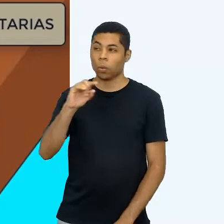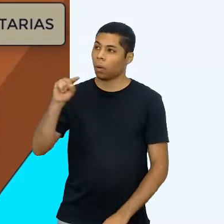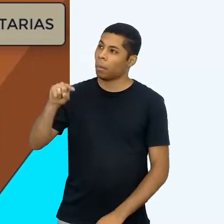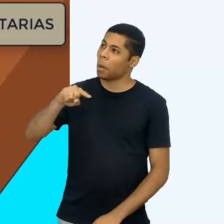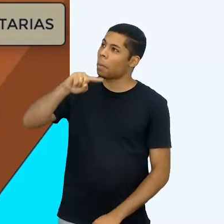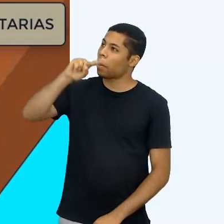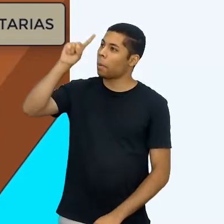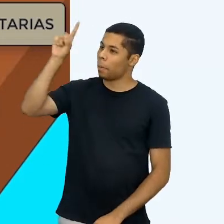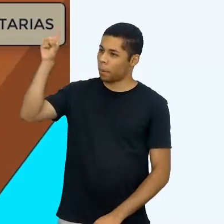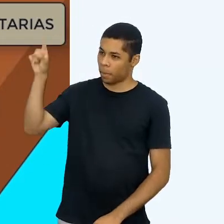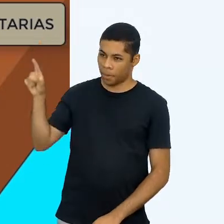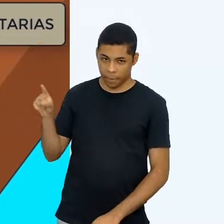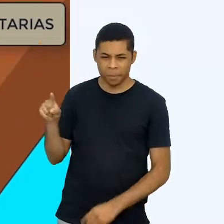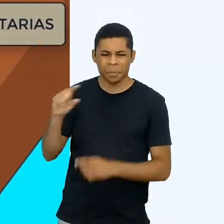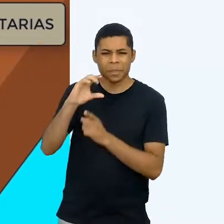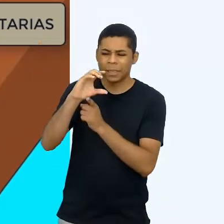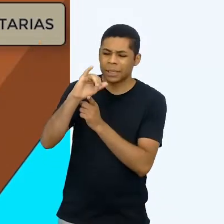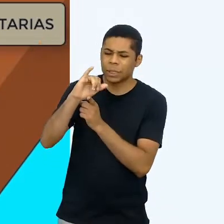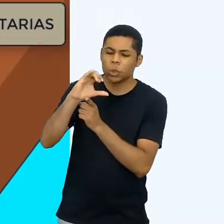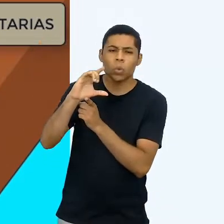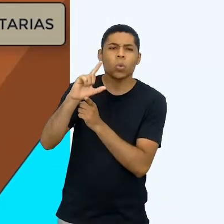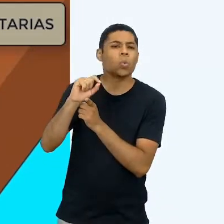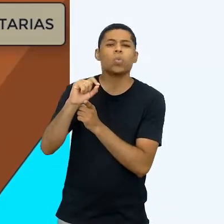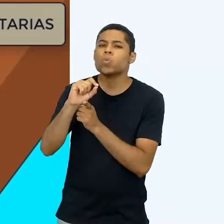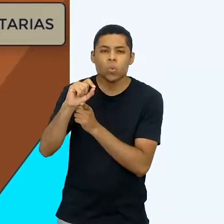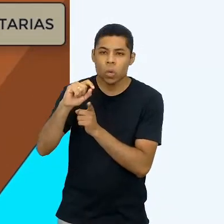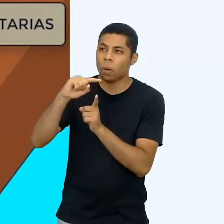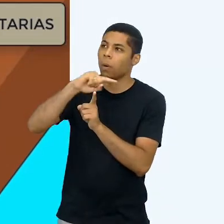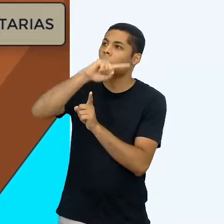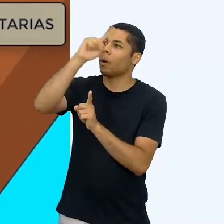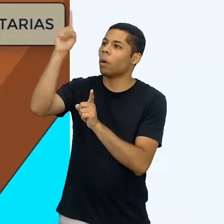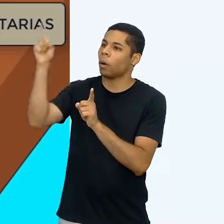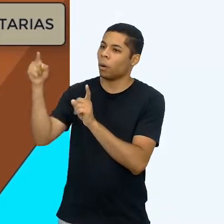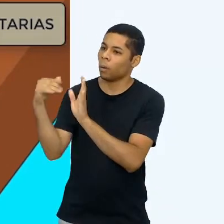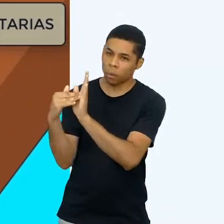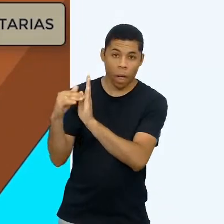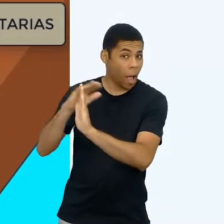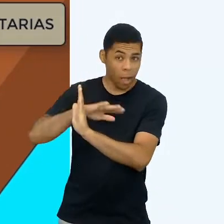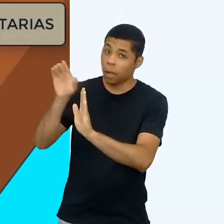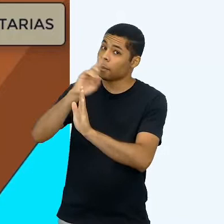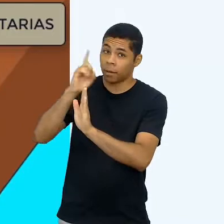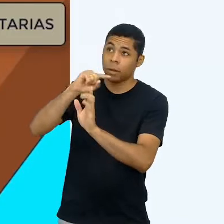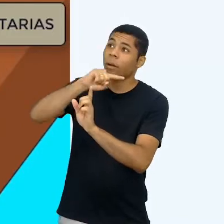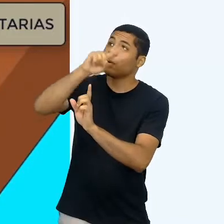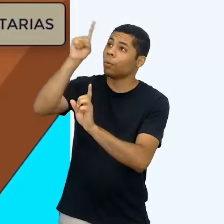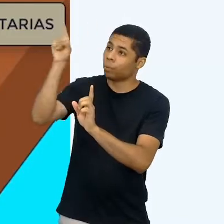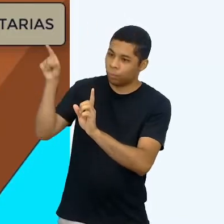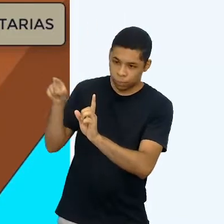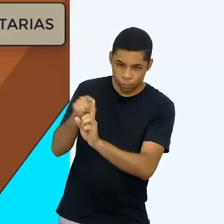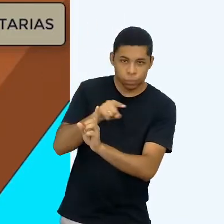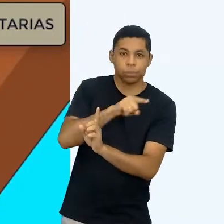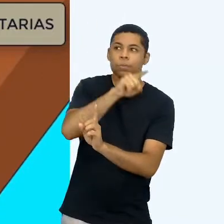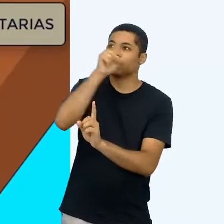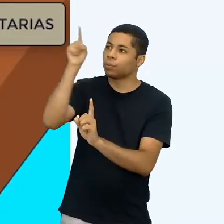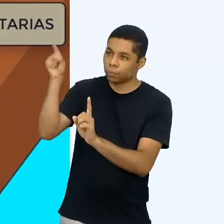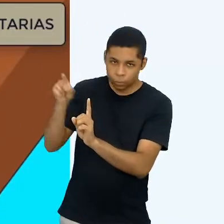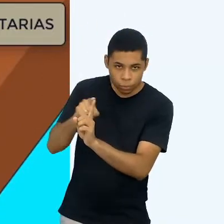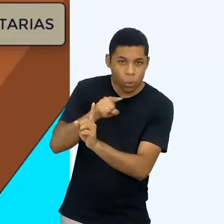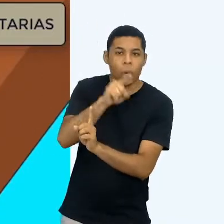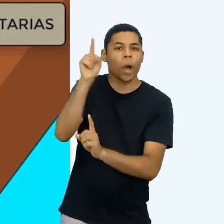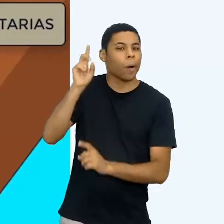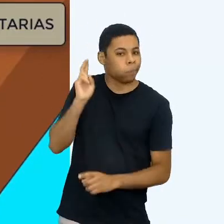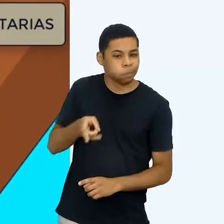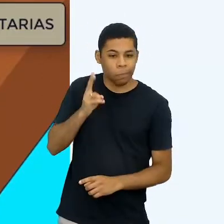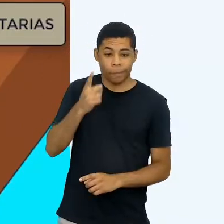e retorna ao ciclo original. Vocês viram que iniciou o processo aonde? Na erupção vulcânica, né? Então,